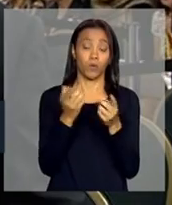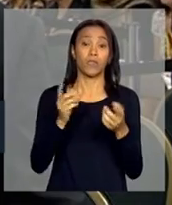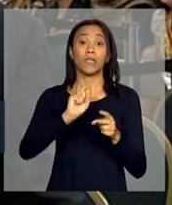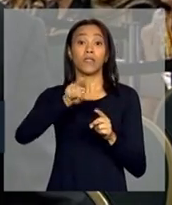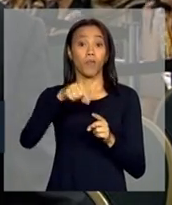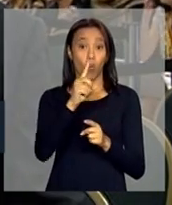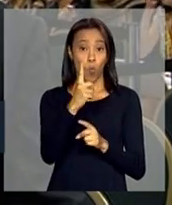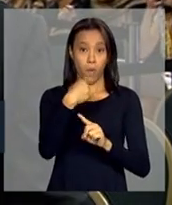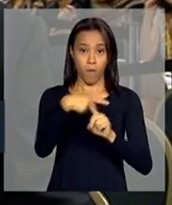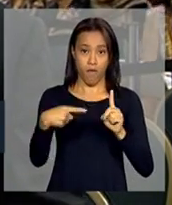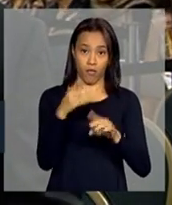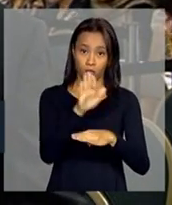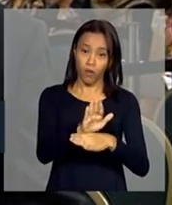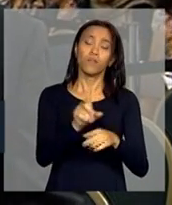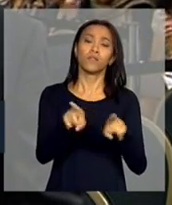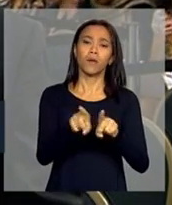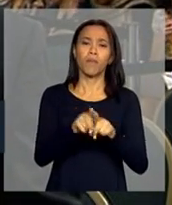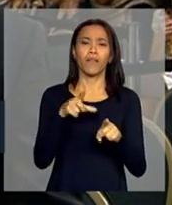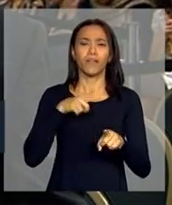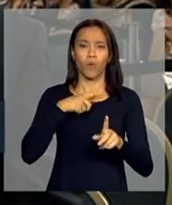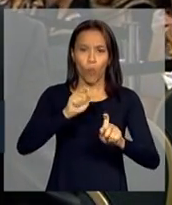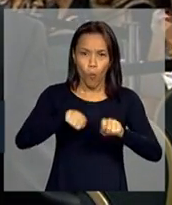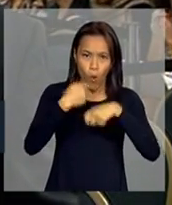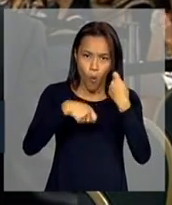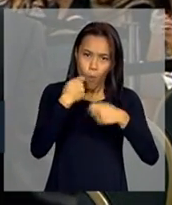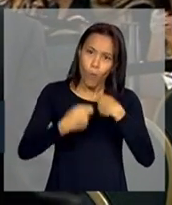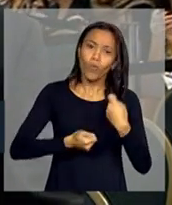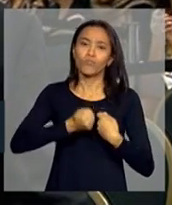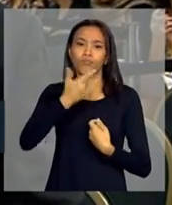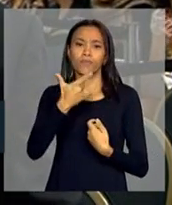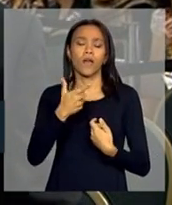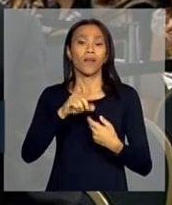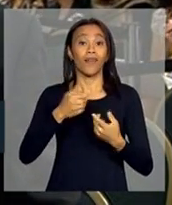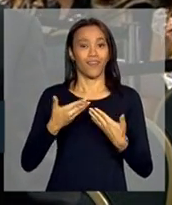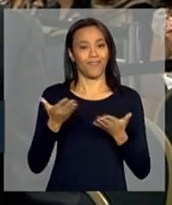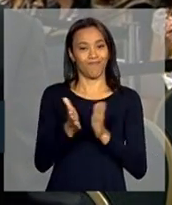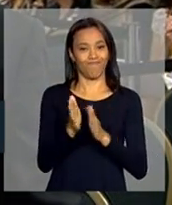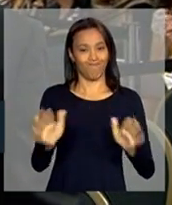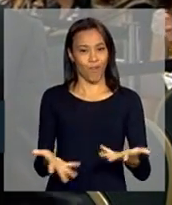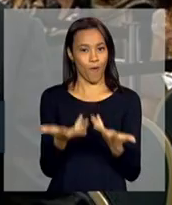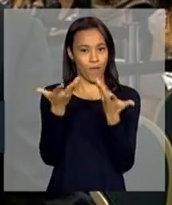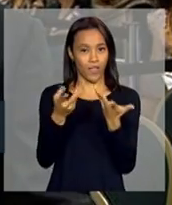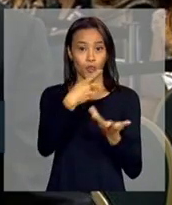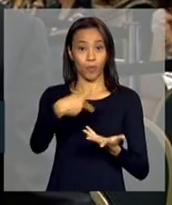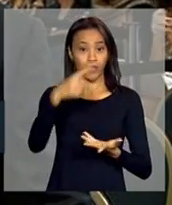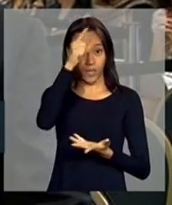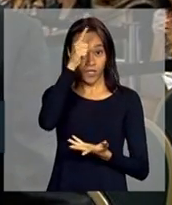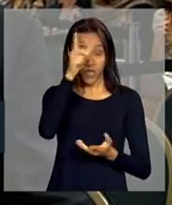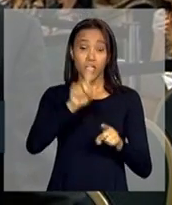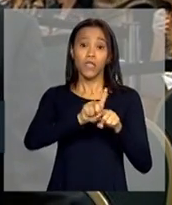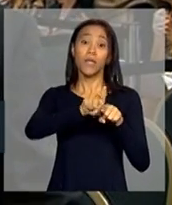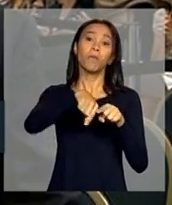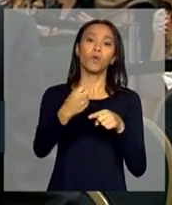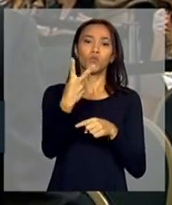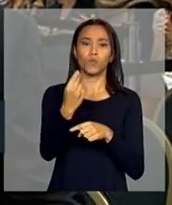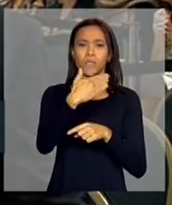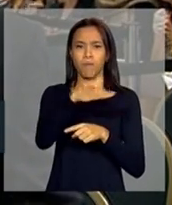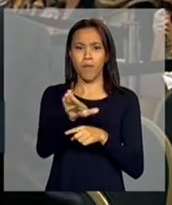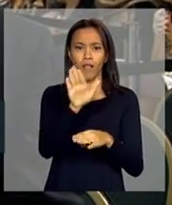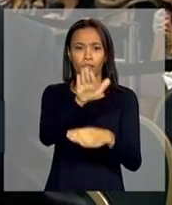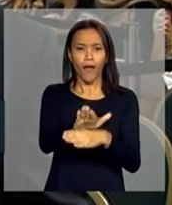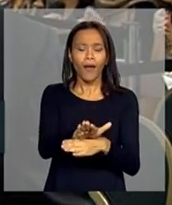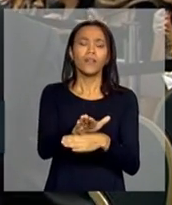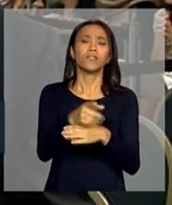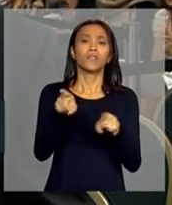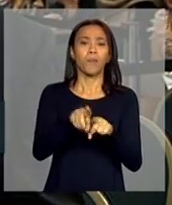1:30 da tarde vai ser servido um almoço em homenagem ao presidente alemão e em torno de 2:30 da tarde a